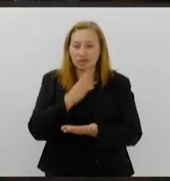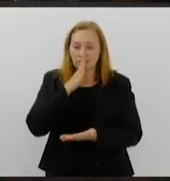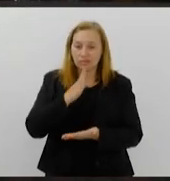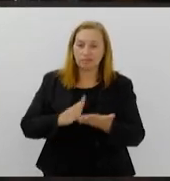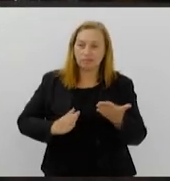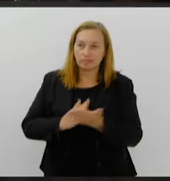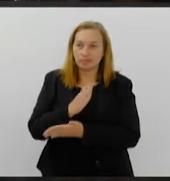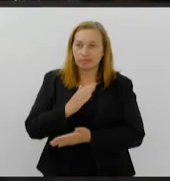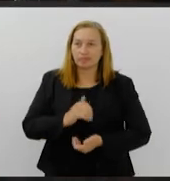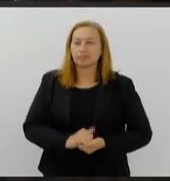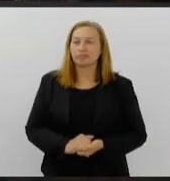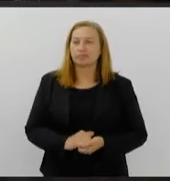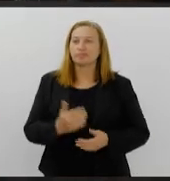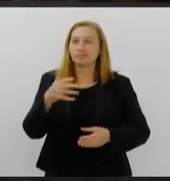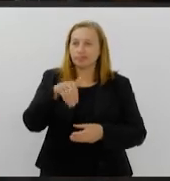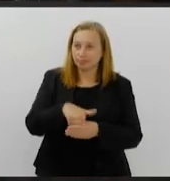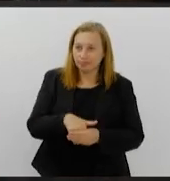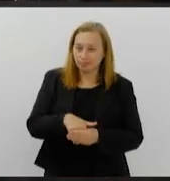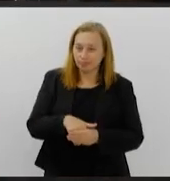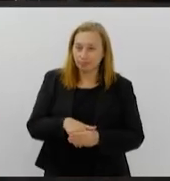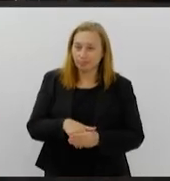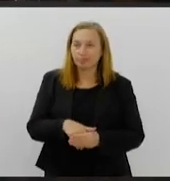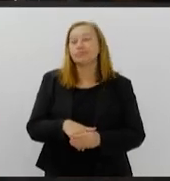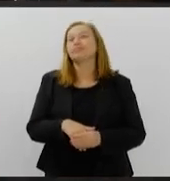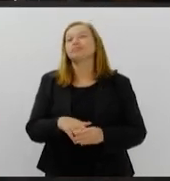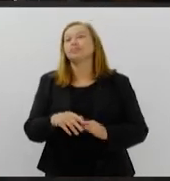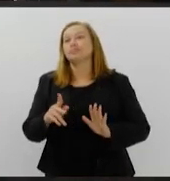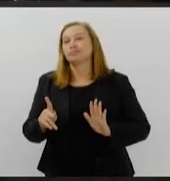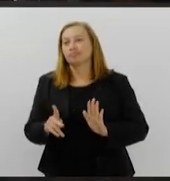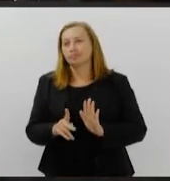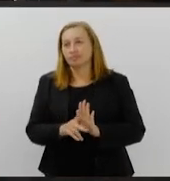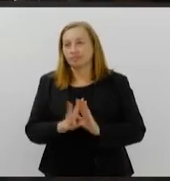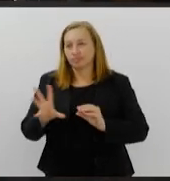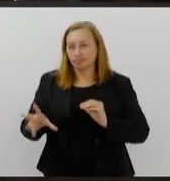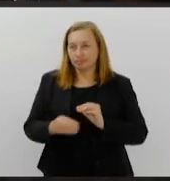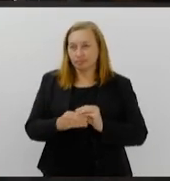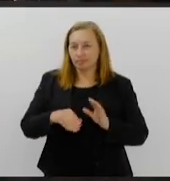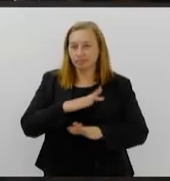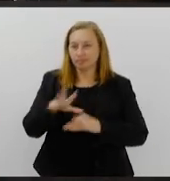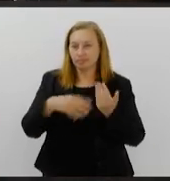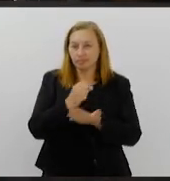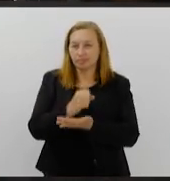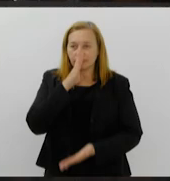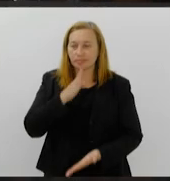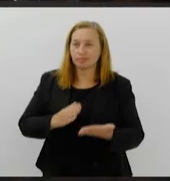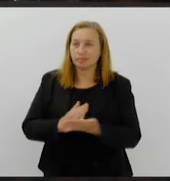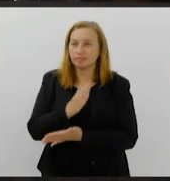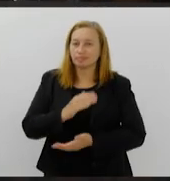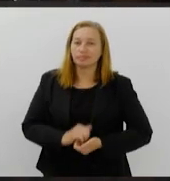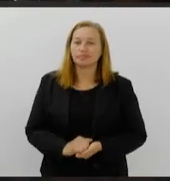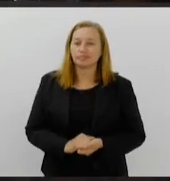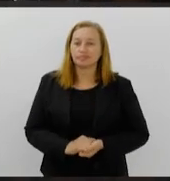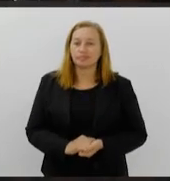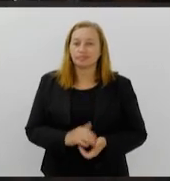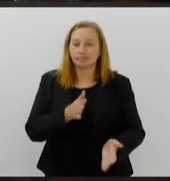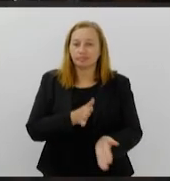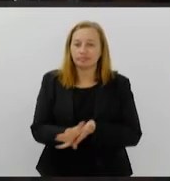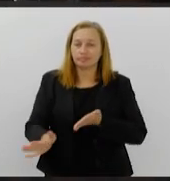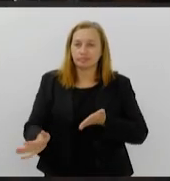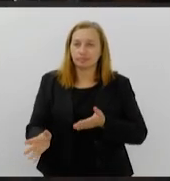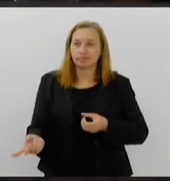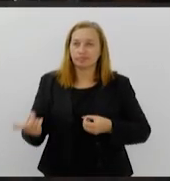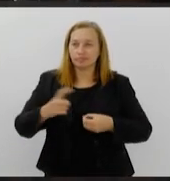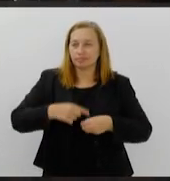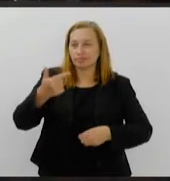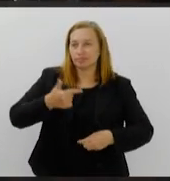como estão. Aprovado. Em votação, o projeto assim emendado. Senhores que aprovam, permaneçam como estão. Aprovado. Vai a redação do